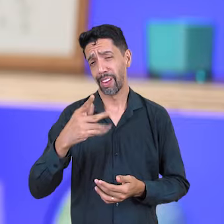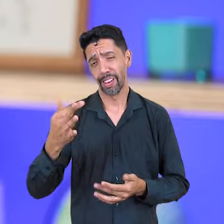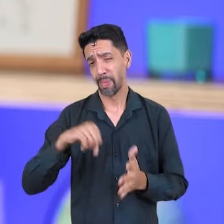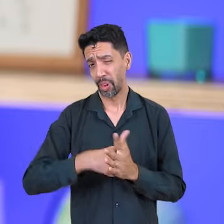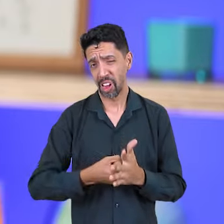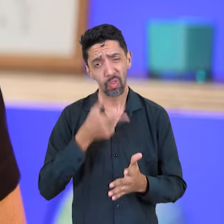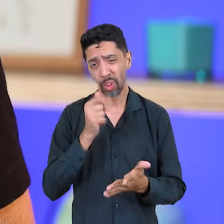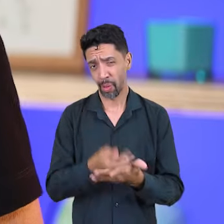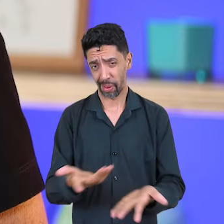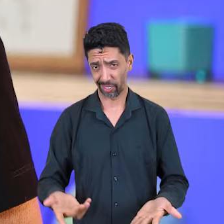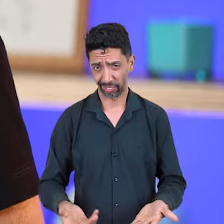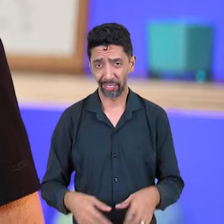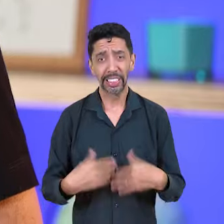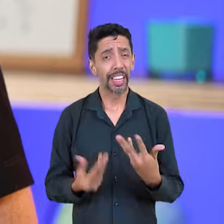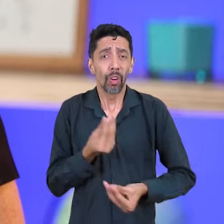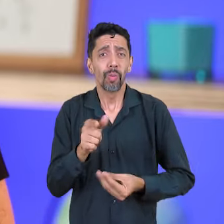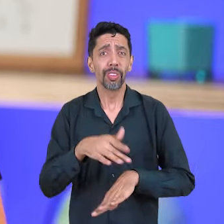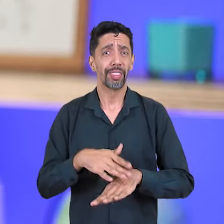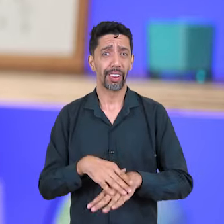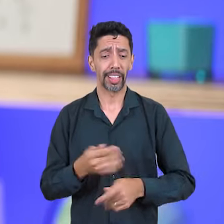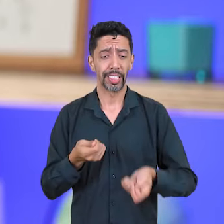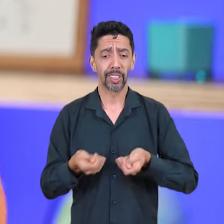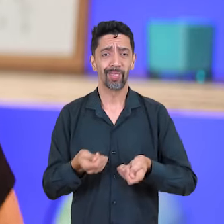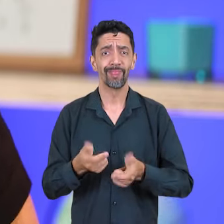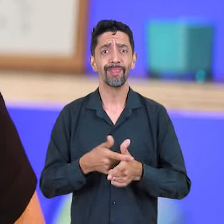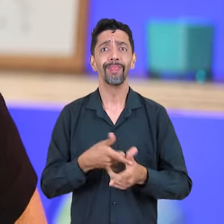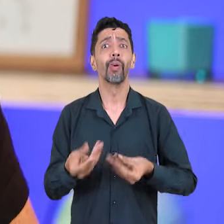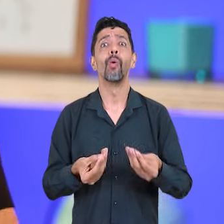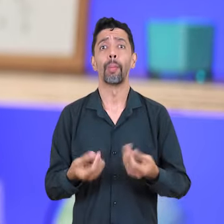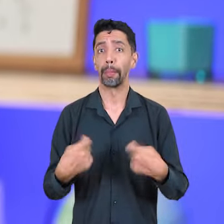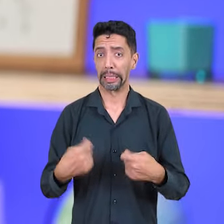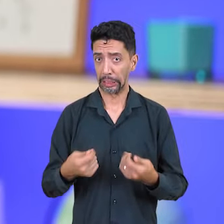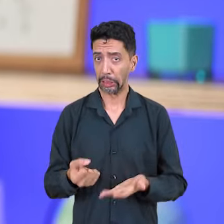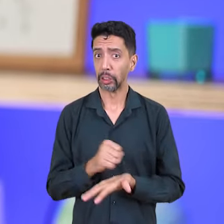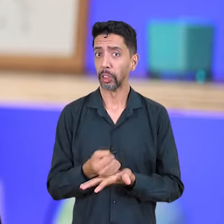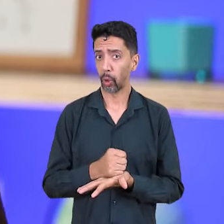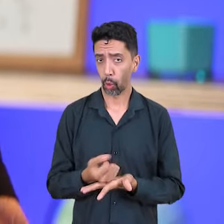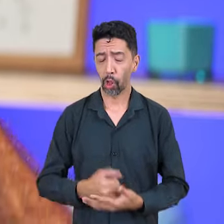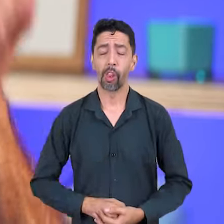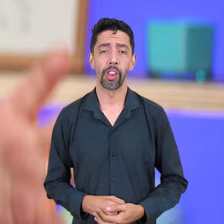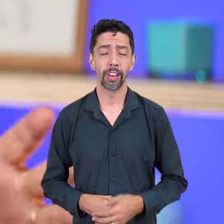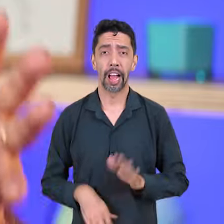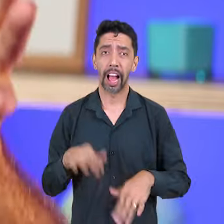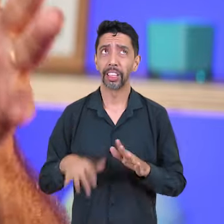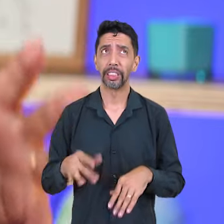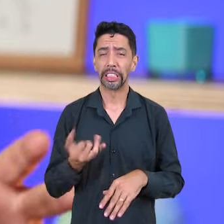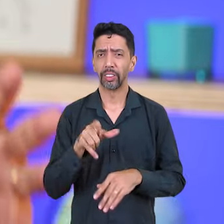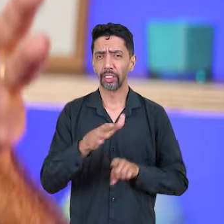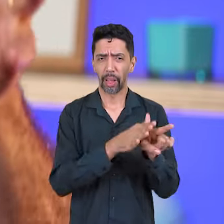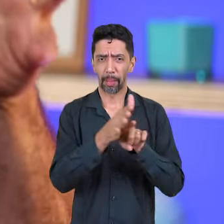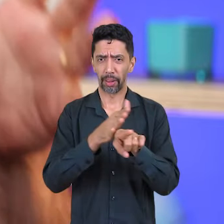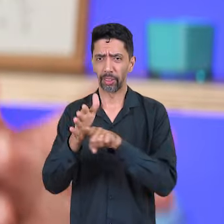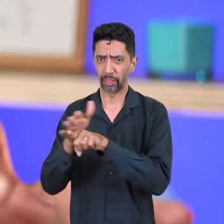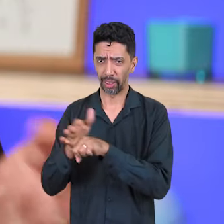não, certamente muitos deles, talvez 8, 9 em cada 10 amigos, estão numa